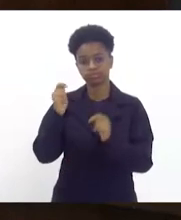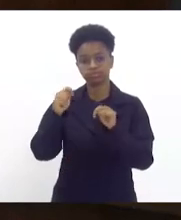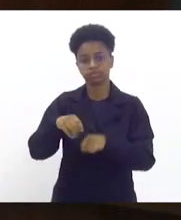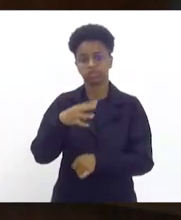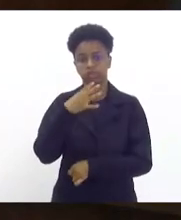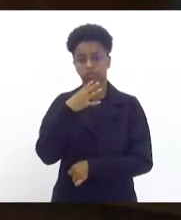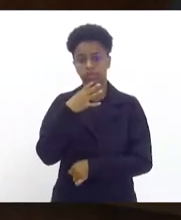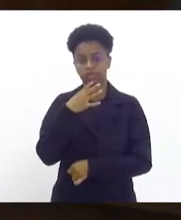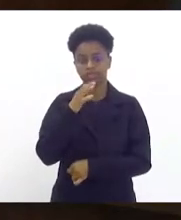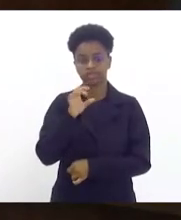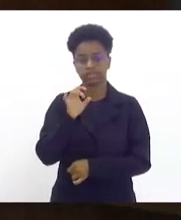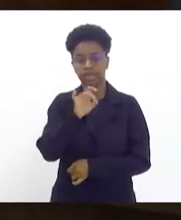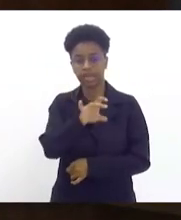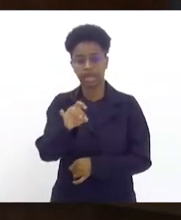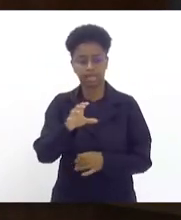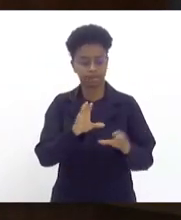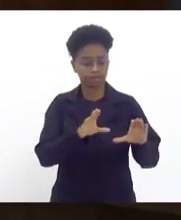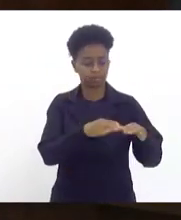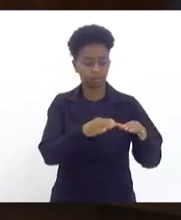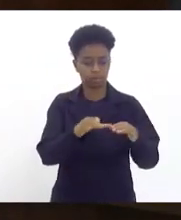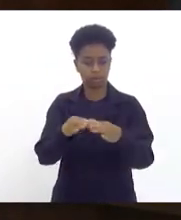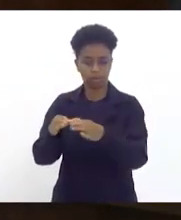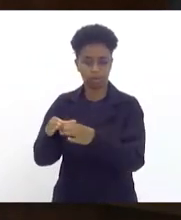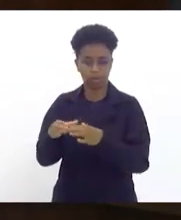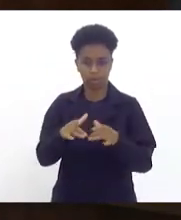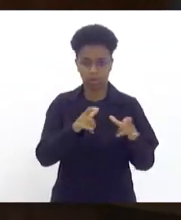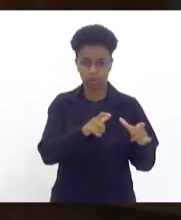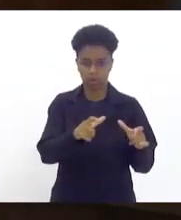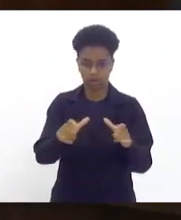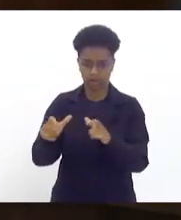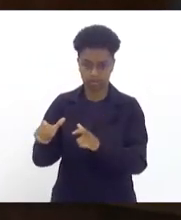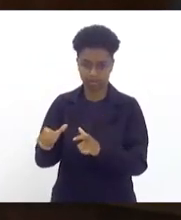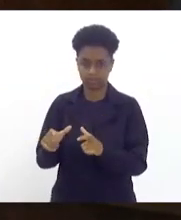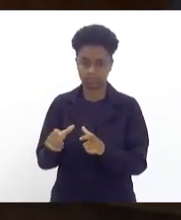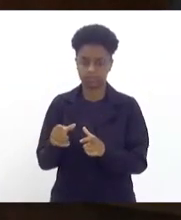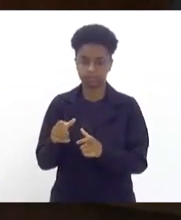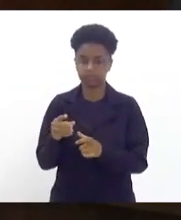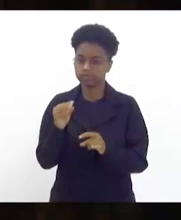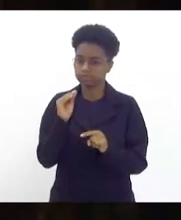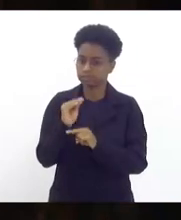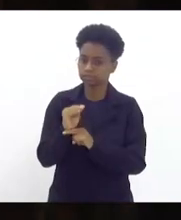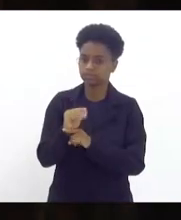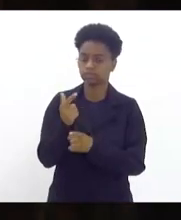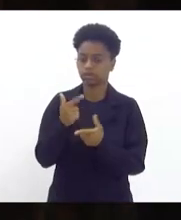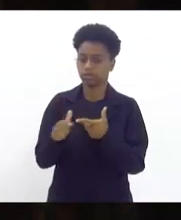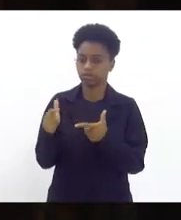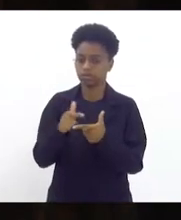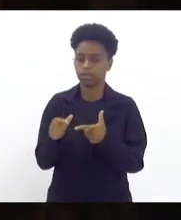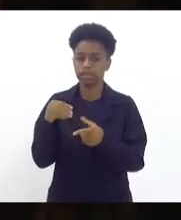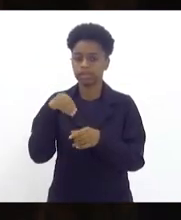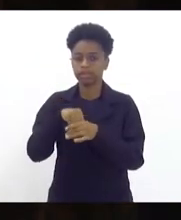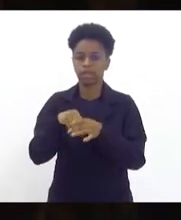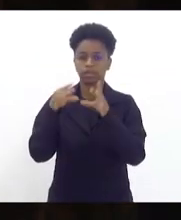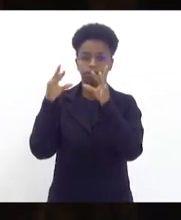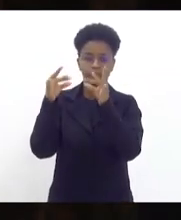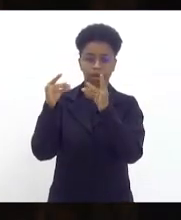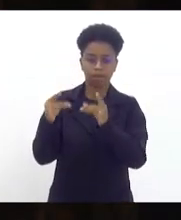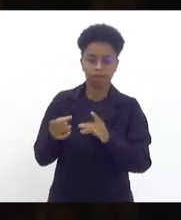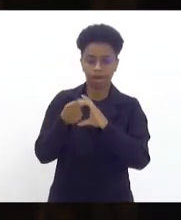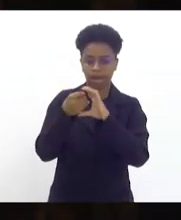cada micro região da Tijuca cuidando dos problemas dentro das suas especificidades